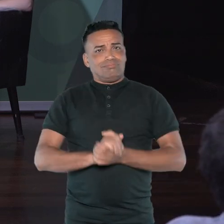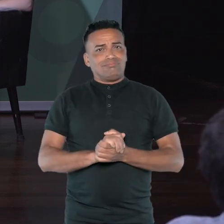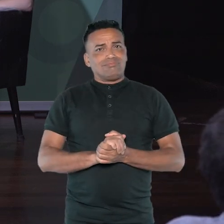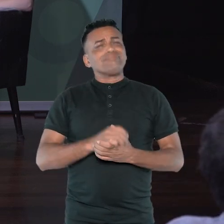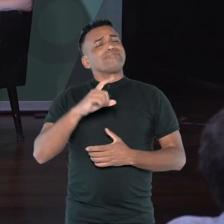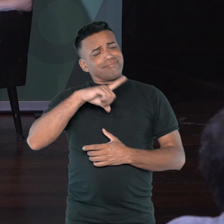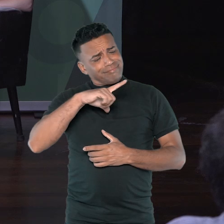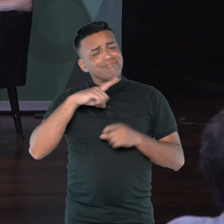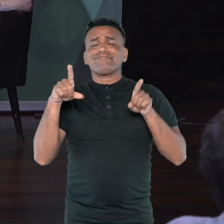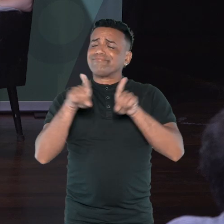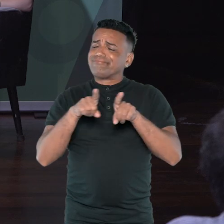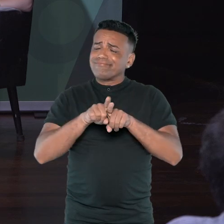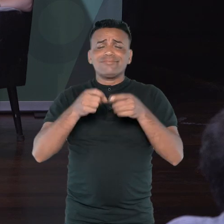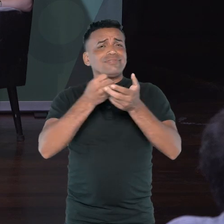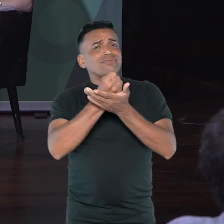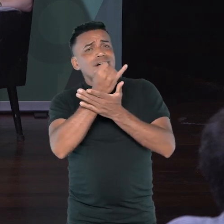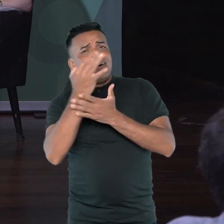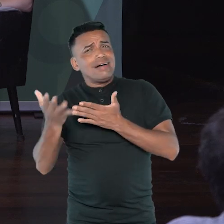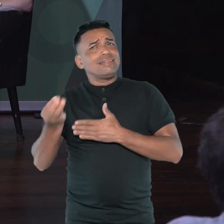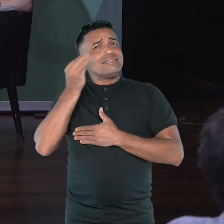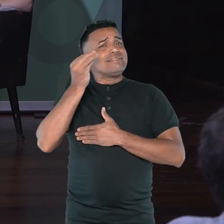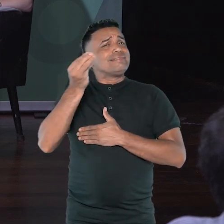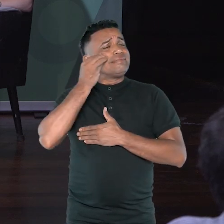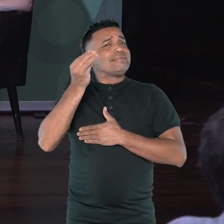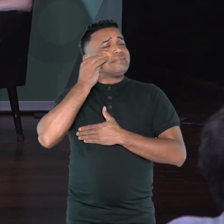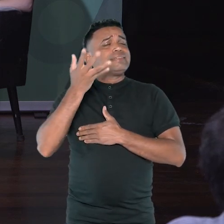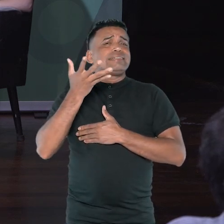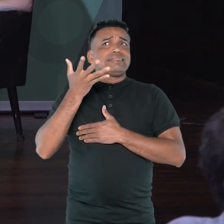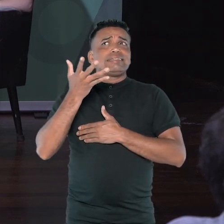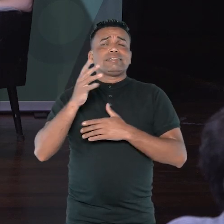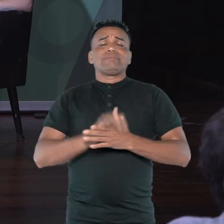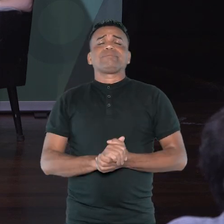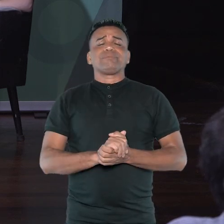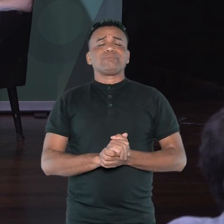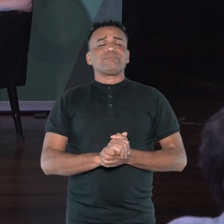temos também, hoje em dia, várias tentativas muito louváveis também de